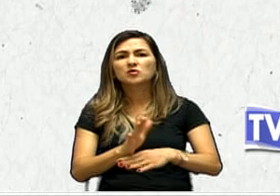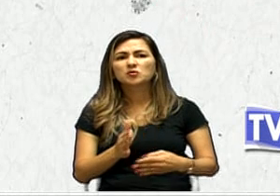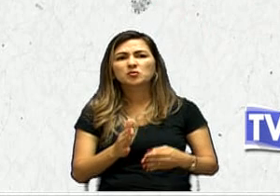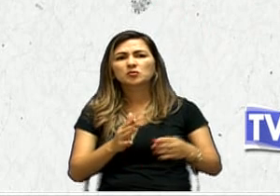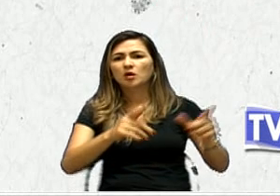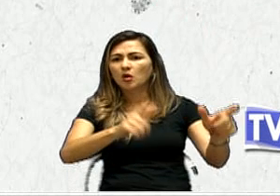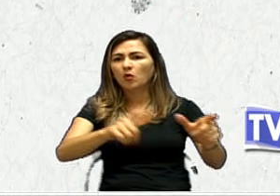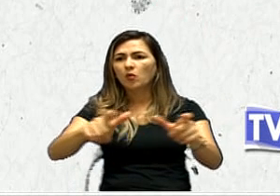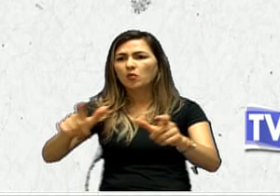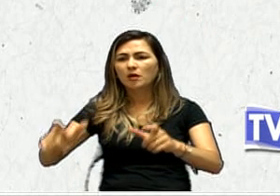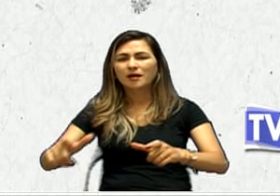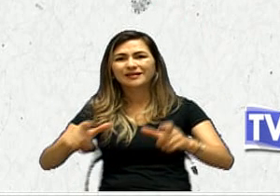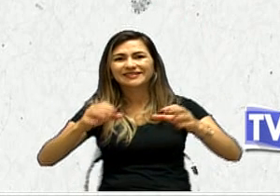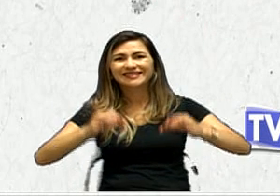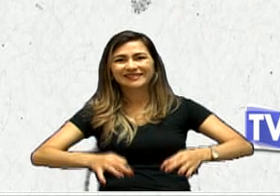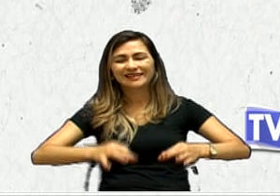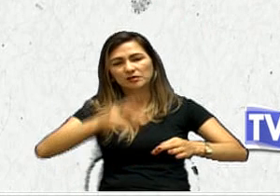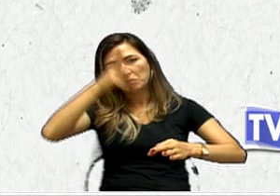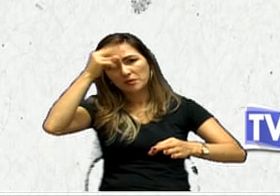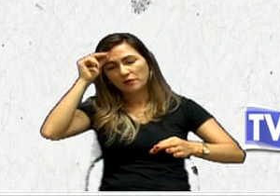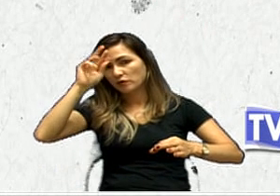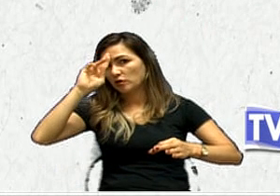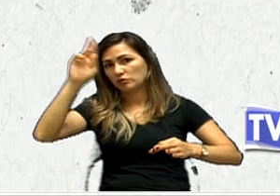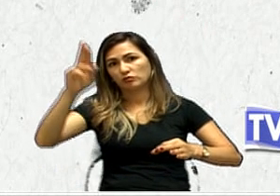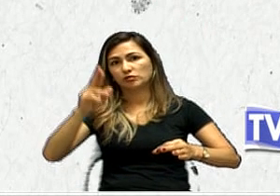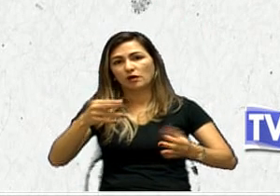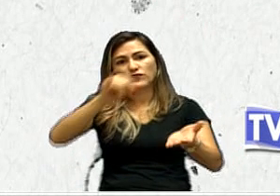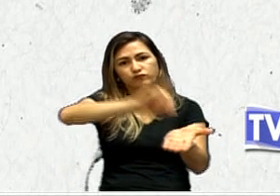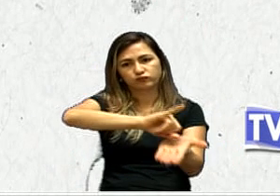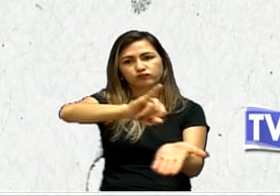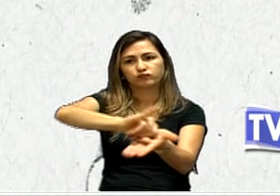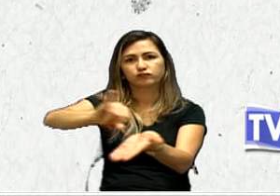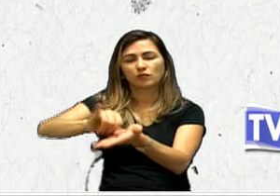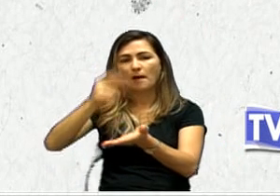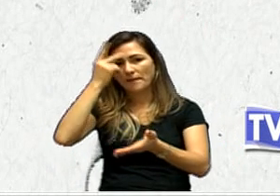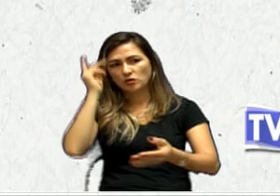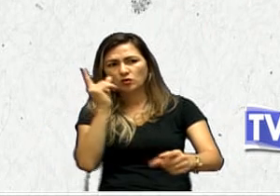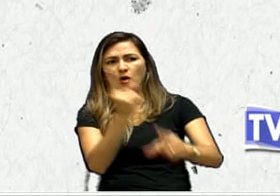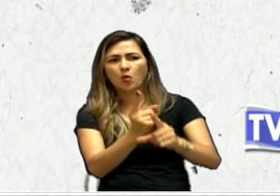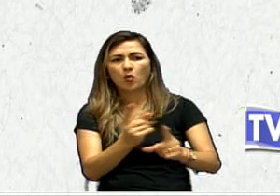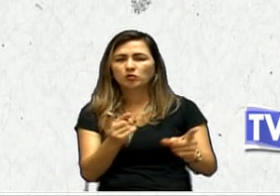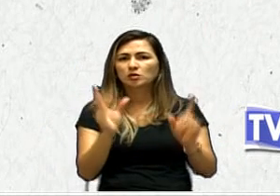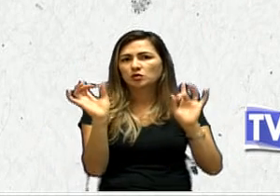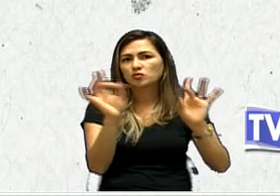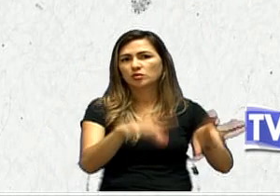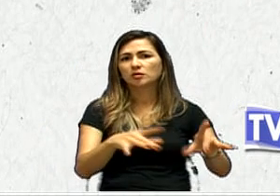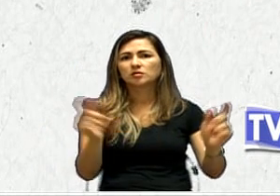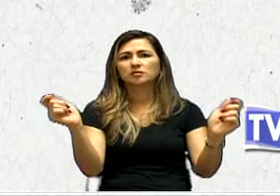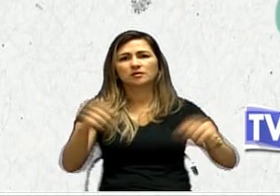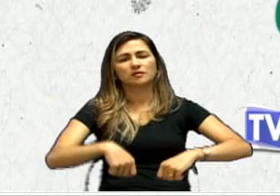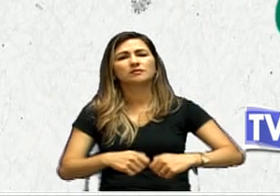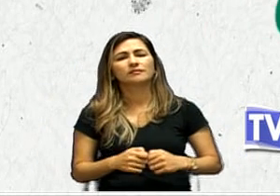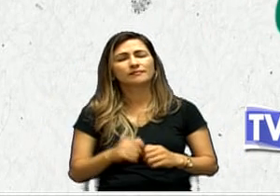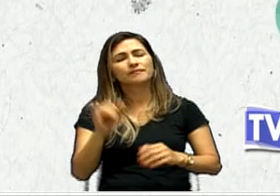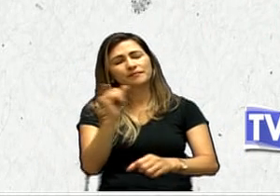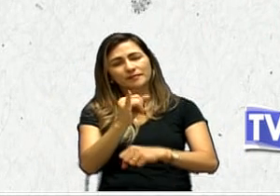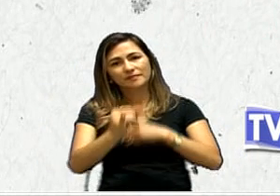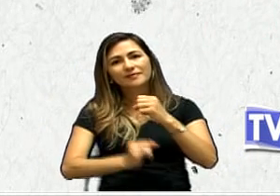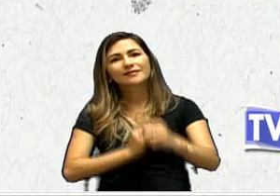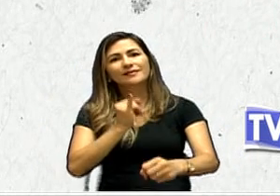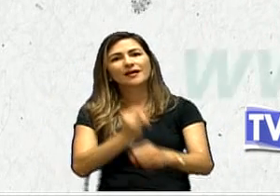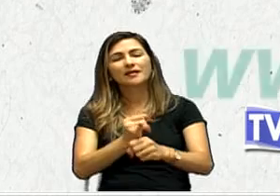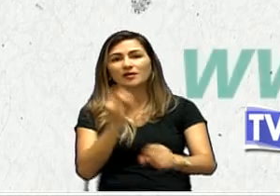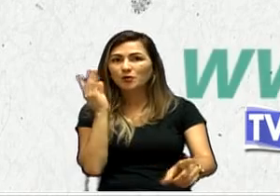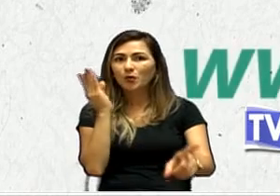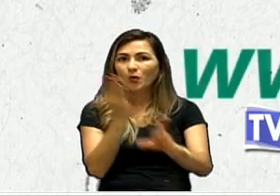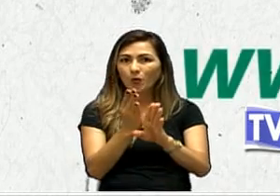respeito? Confira as matérias completas que estão na descrição e nos cards. Gostou? Então dê um joinha, comente a sua experiência, compartilhe nas